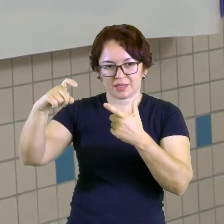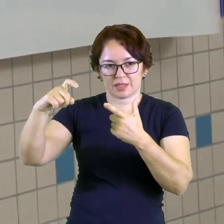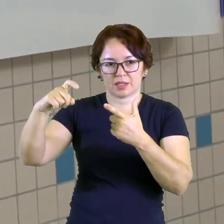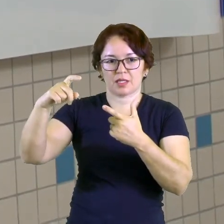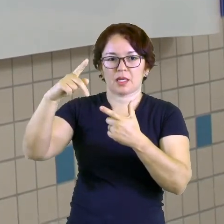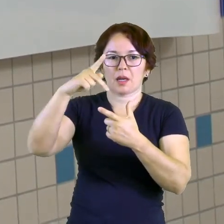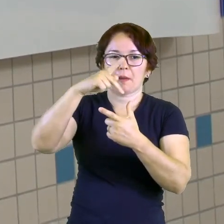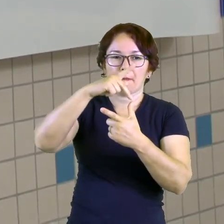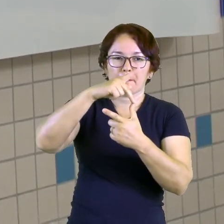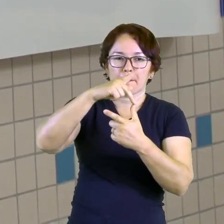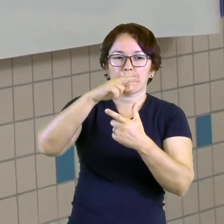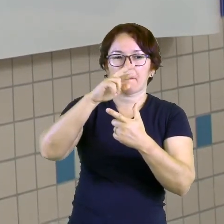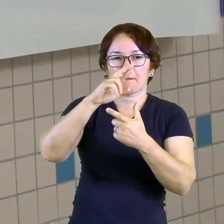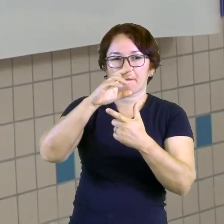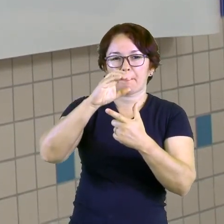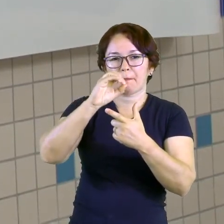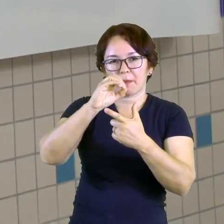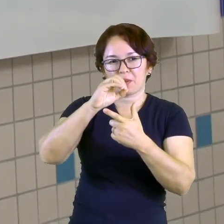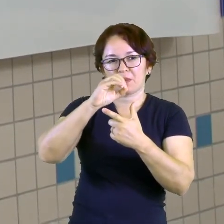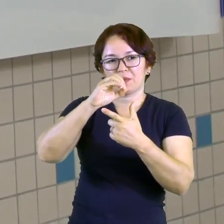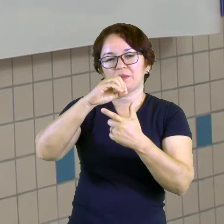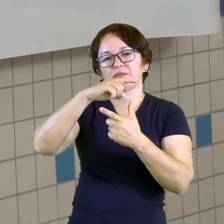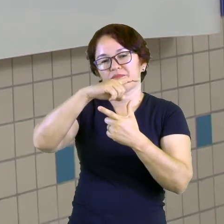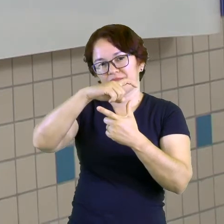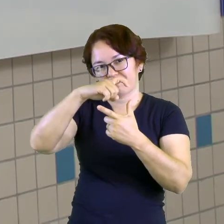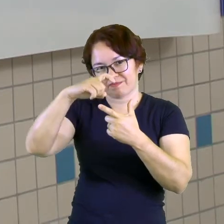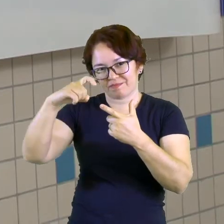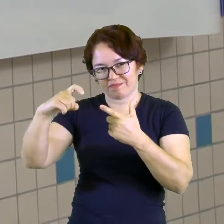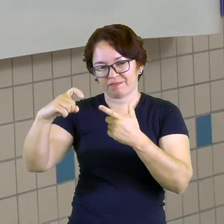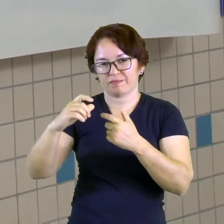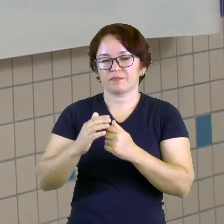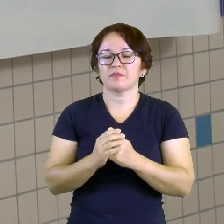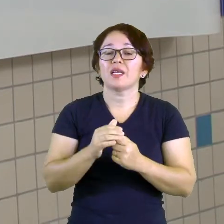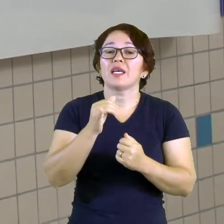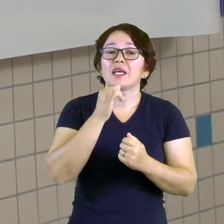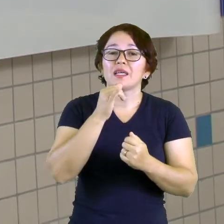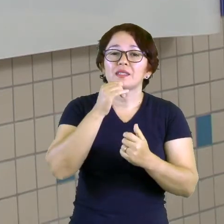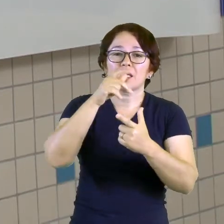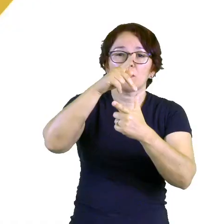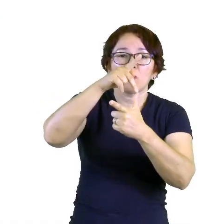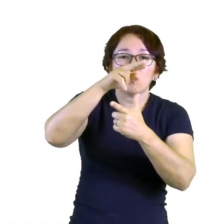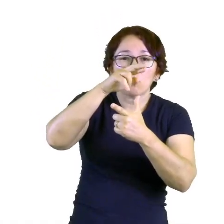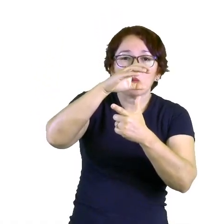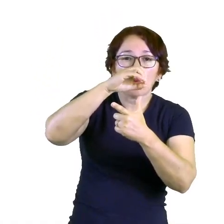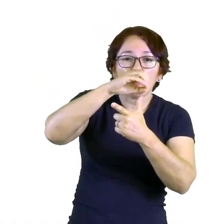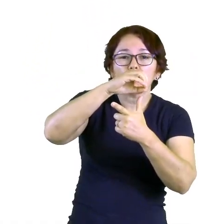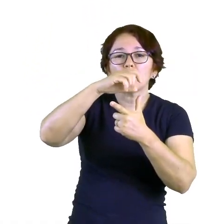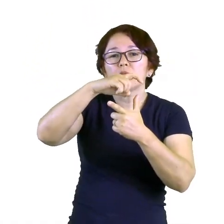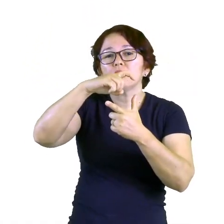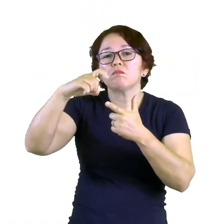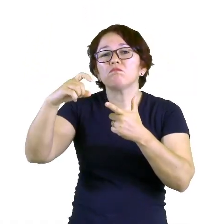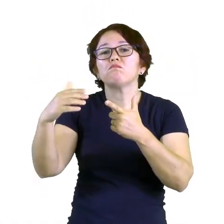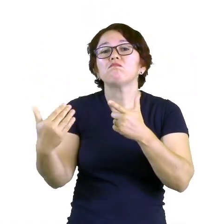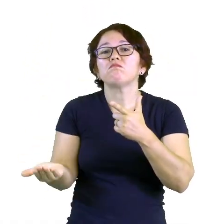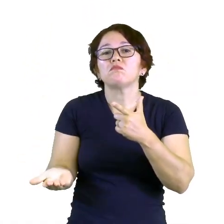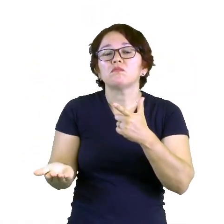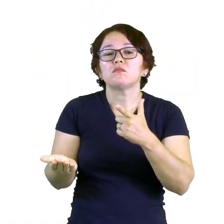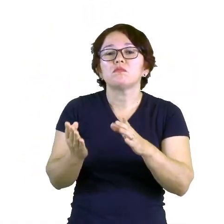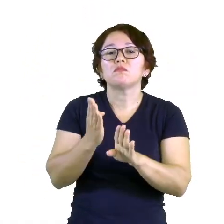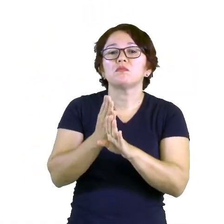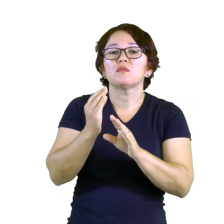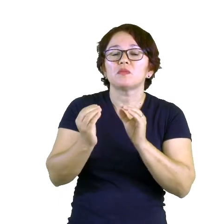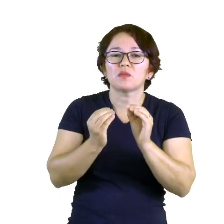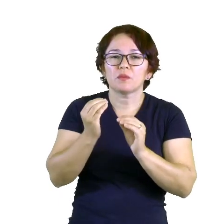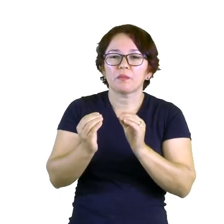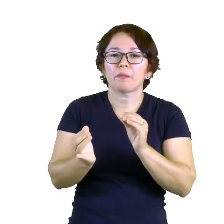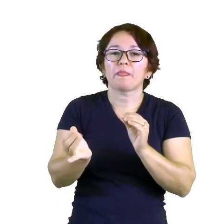proparoxítonas. Quando que uma sílaba é proparoxítona? Quando que a palavra é classificada proparoxítona? Quando a